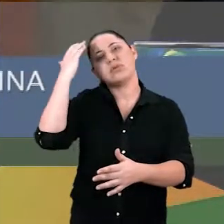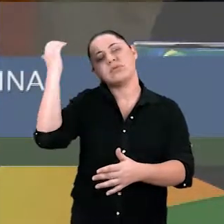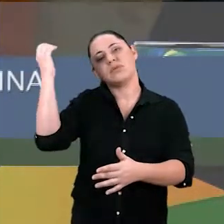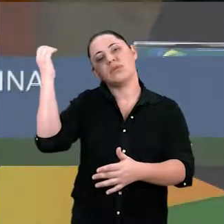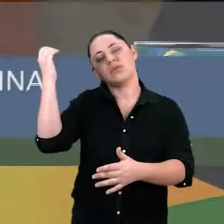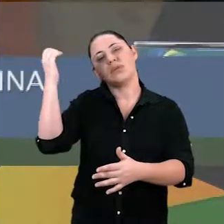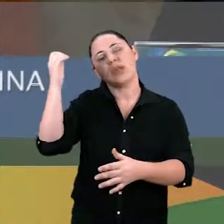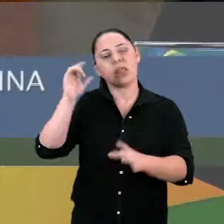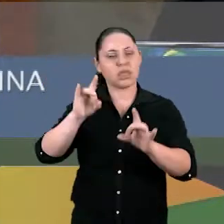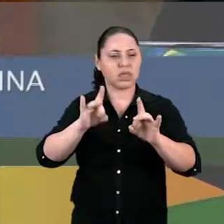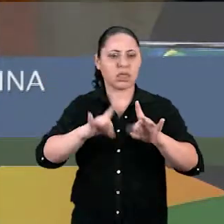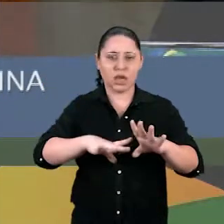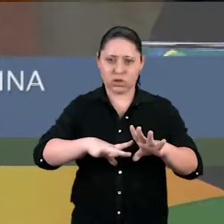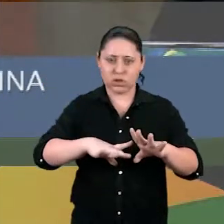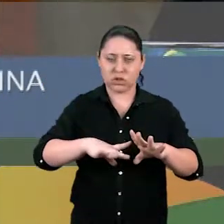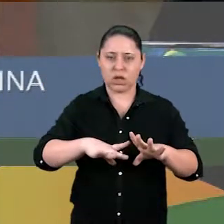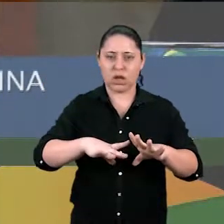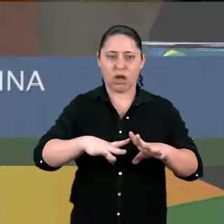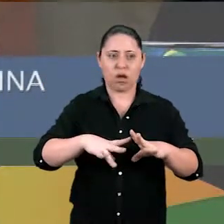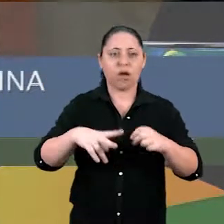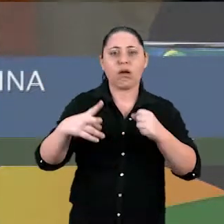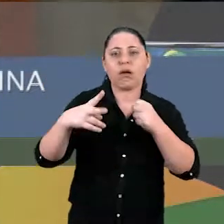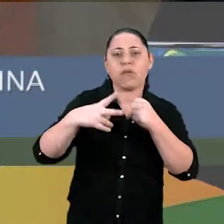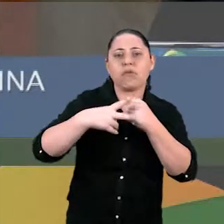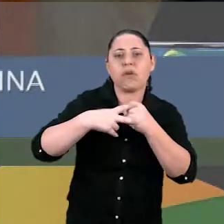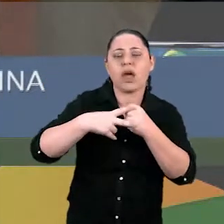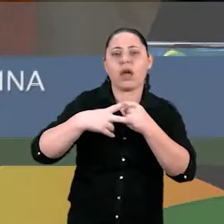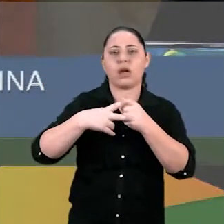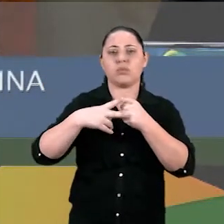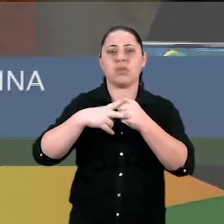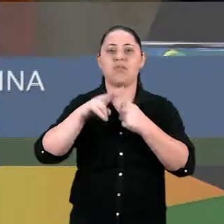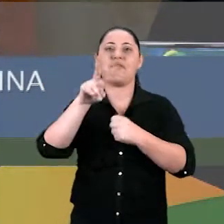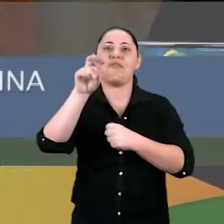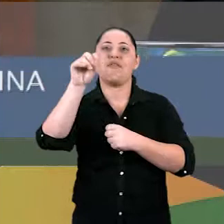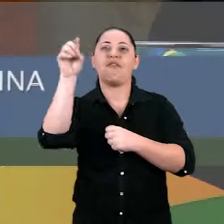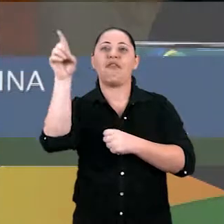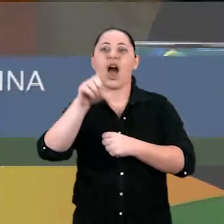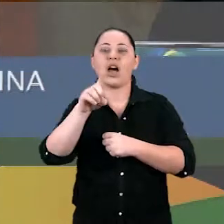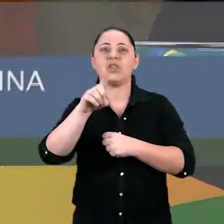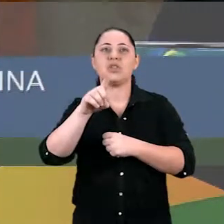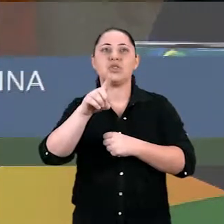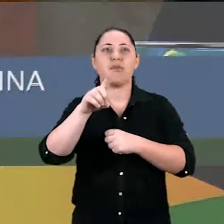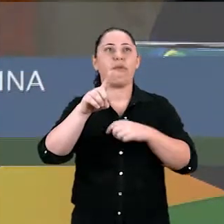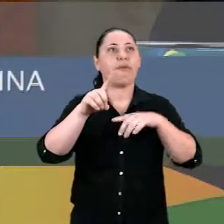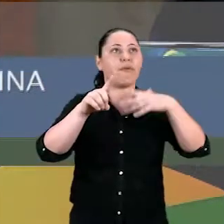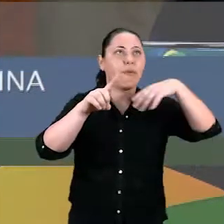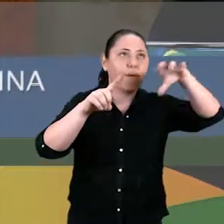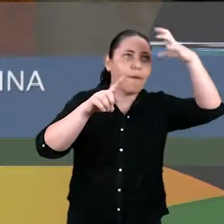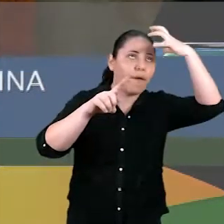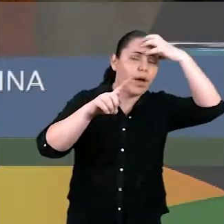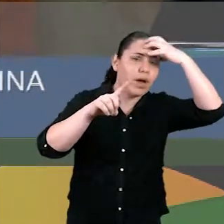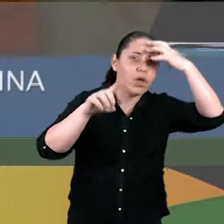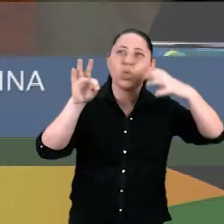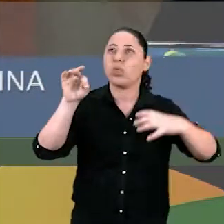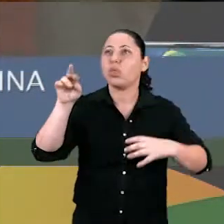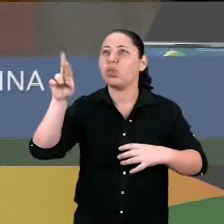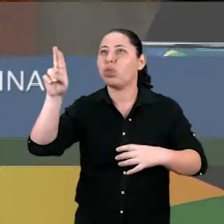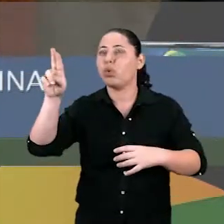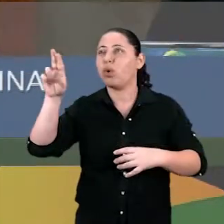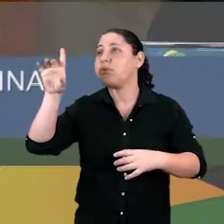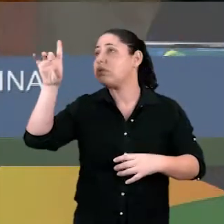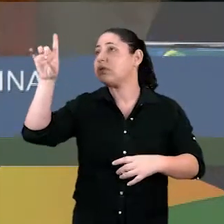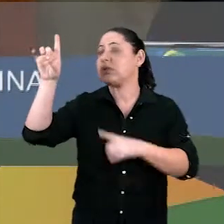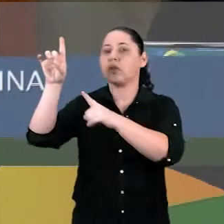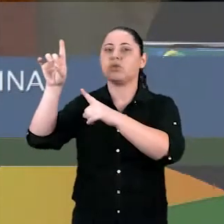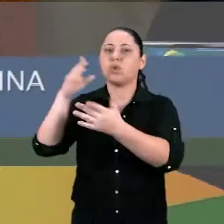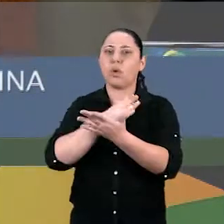de conjugar os verbos do Poder Judiciário com o vós de El Rei, com o tu de